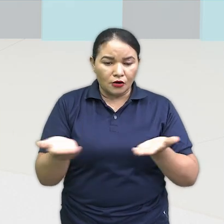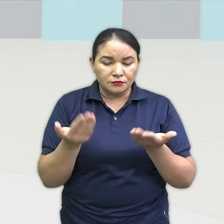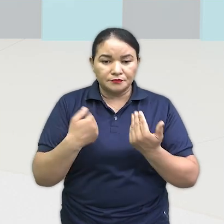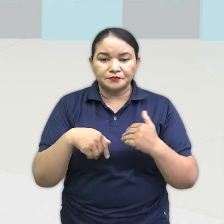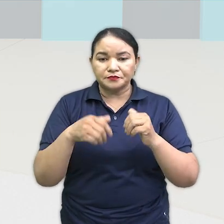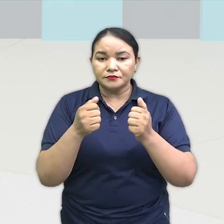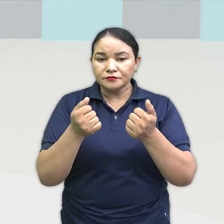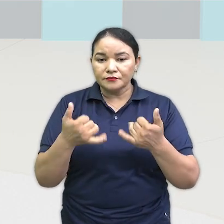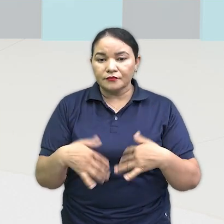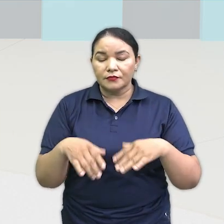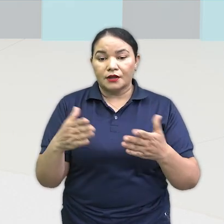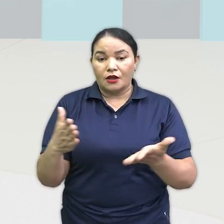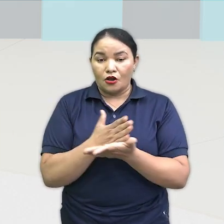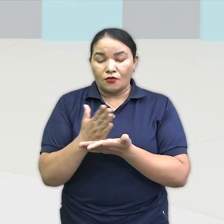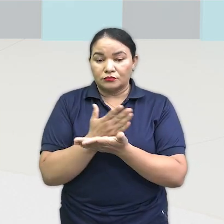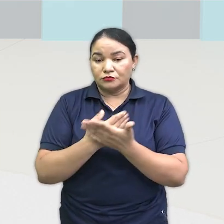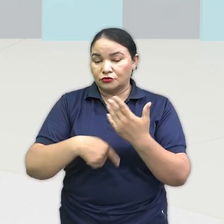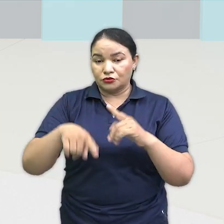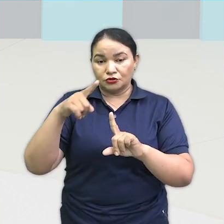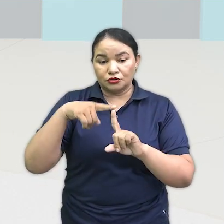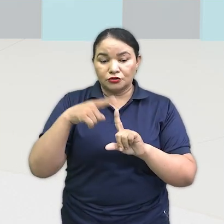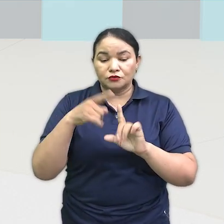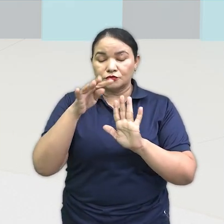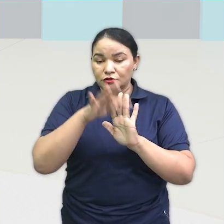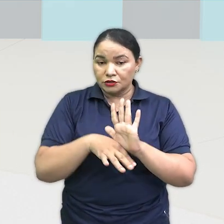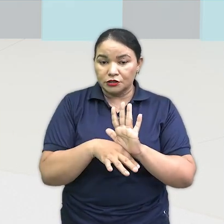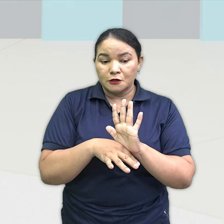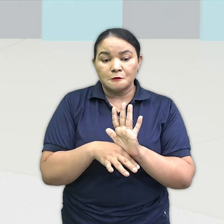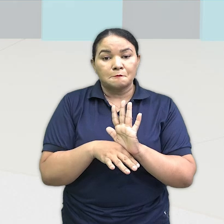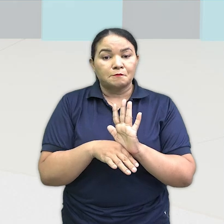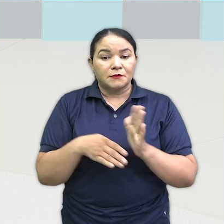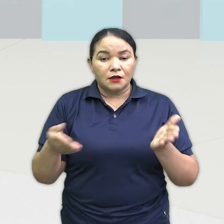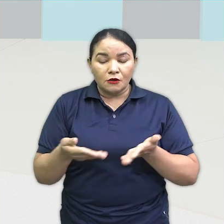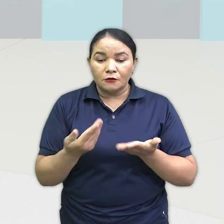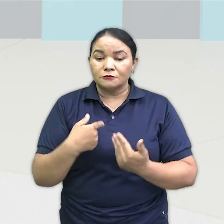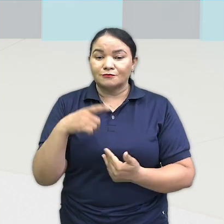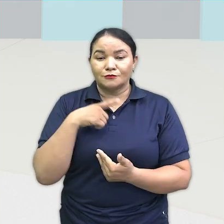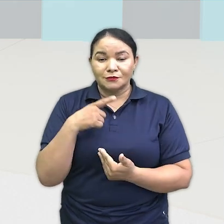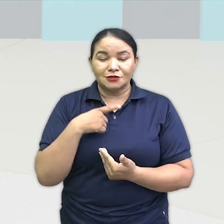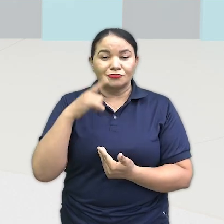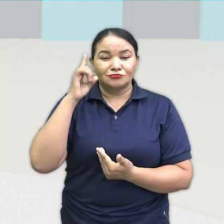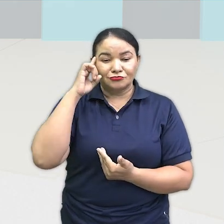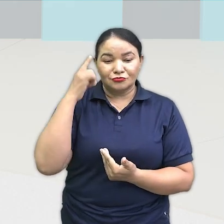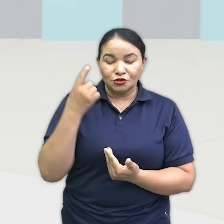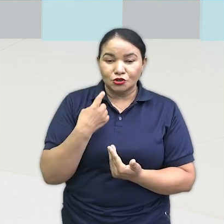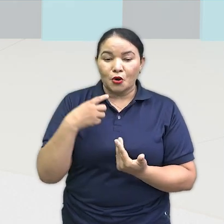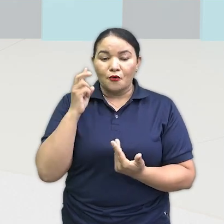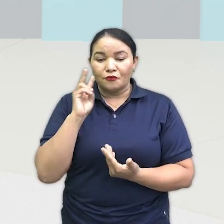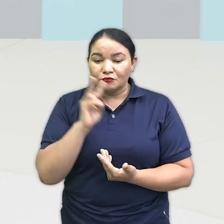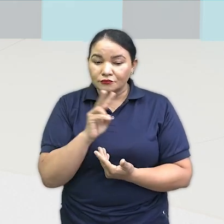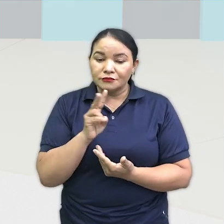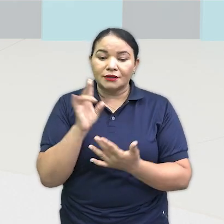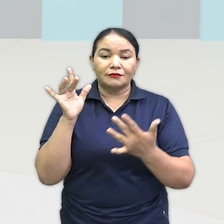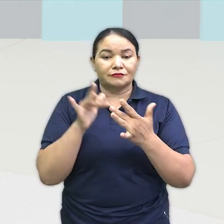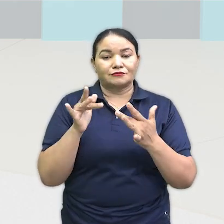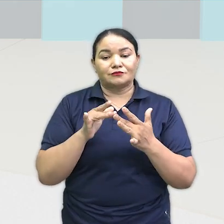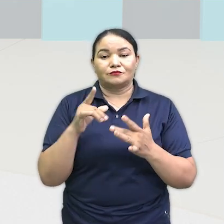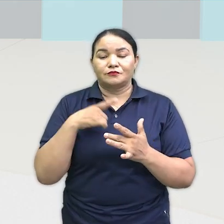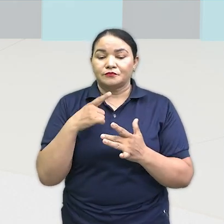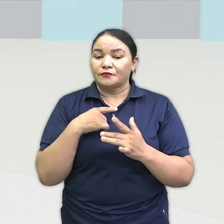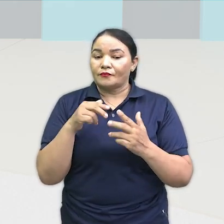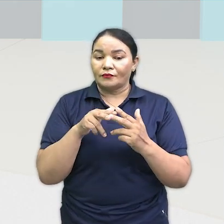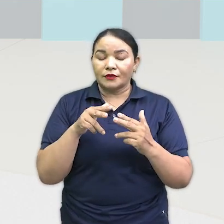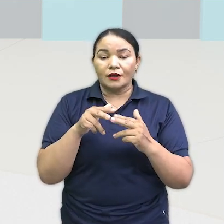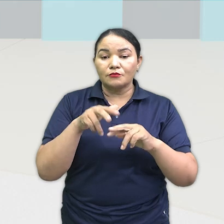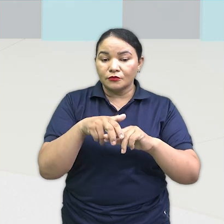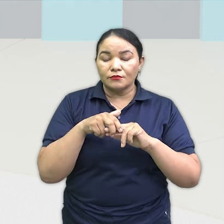digitais, tipos de textos que estão presentes aí na nossa vida, no dia a dia, por conta da internet, e